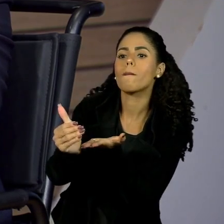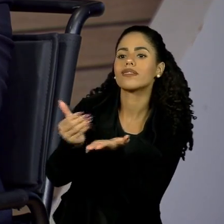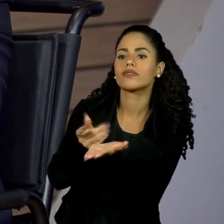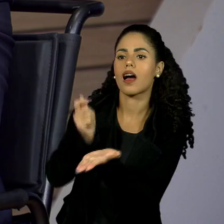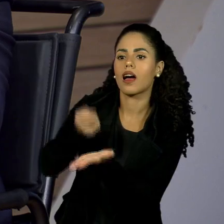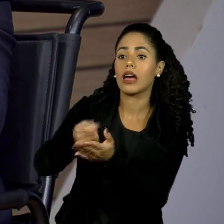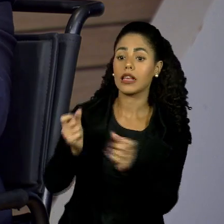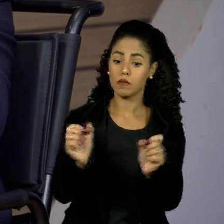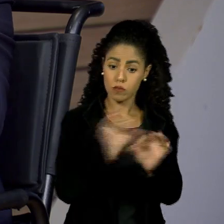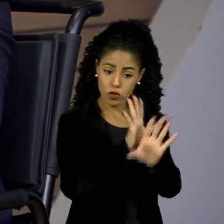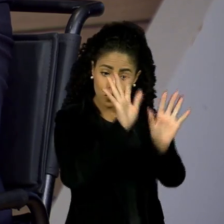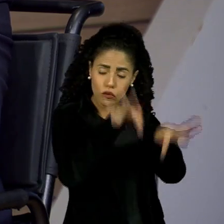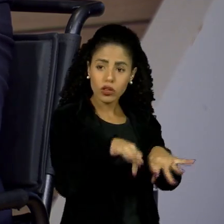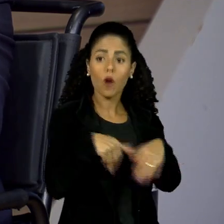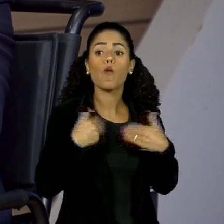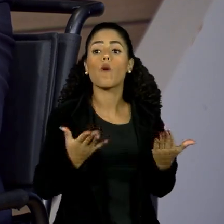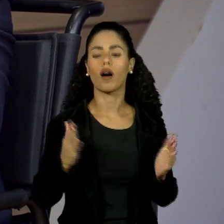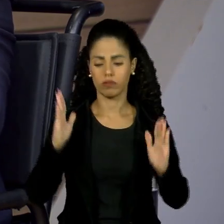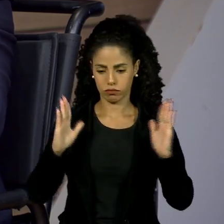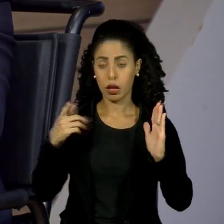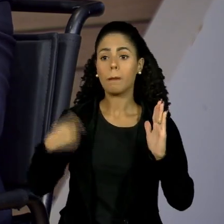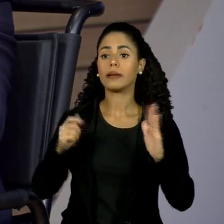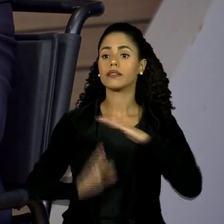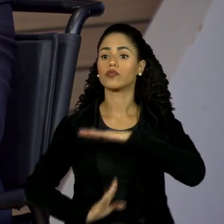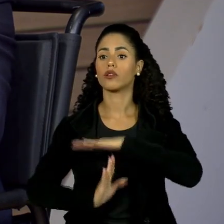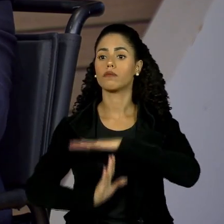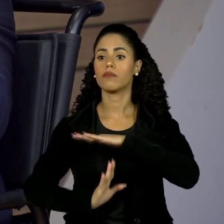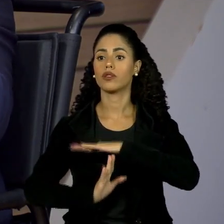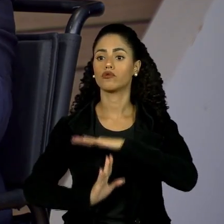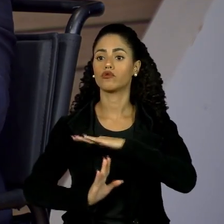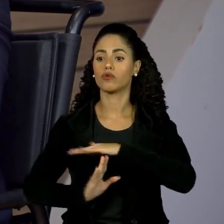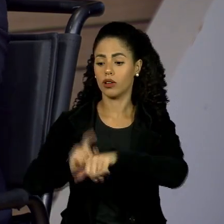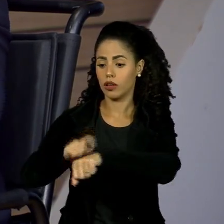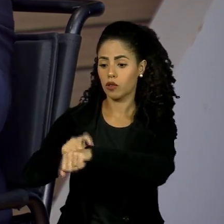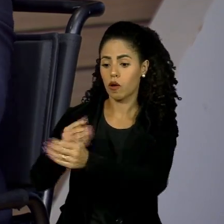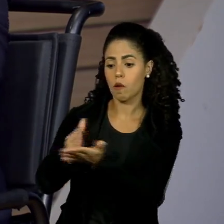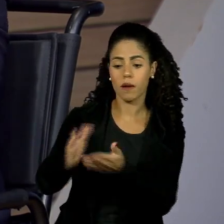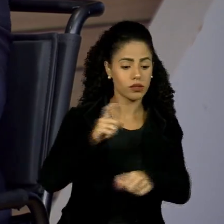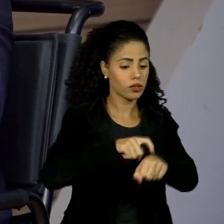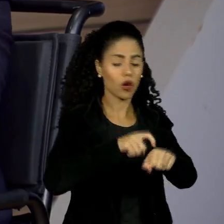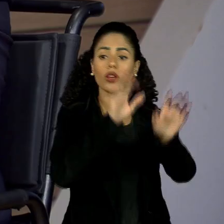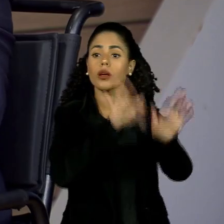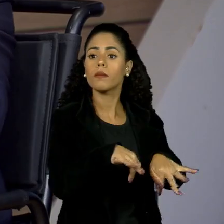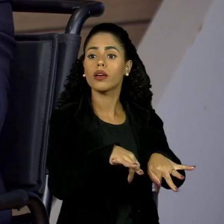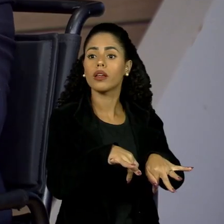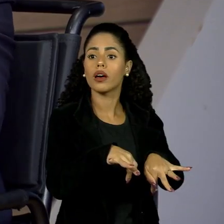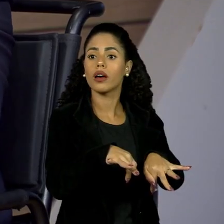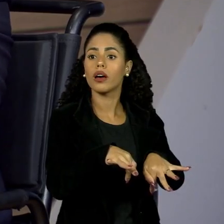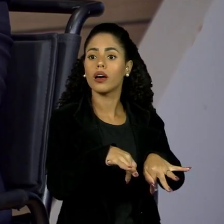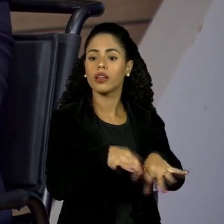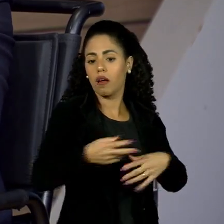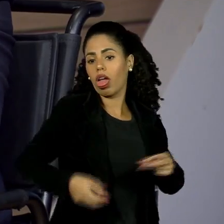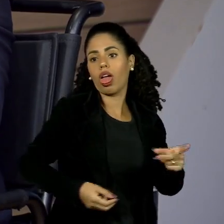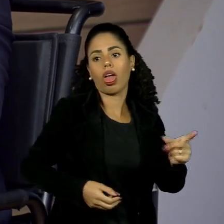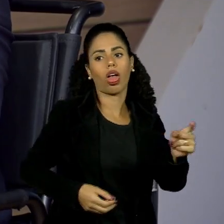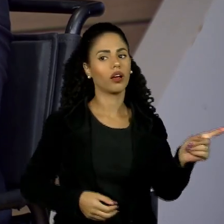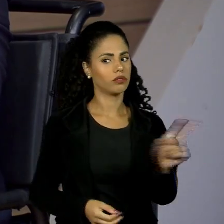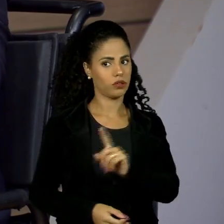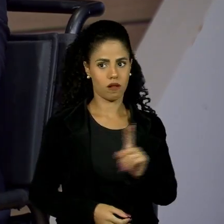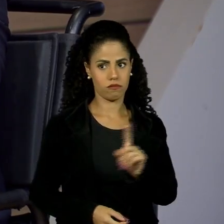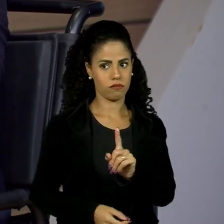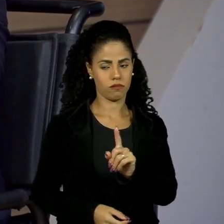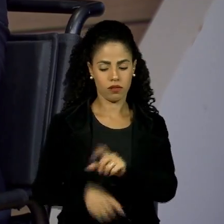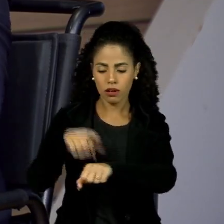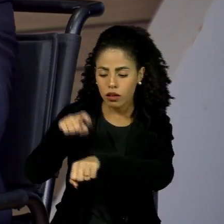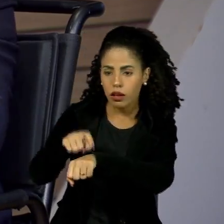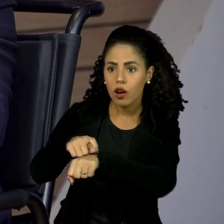apostar. Ele vai colocar ali. A gente acredita que, pontuando esse horário de início e término,